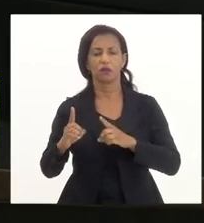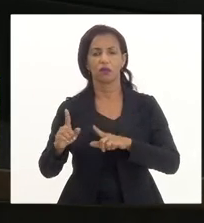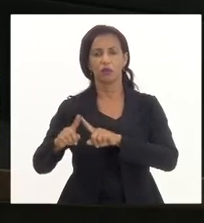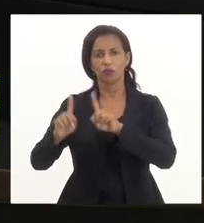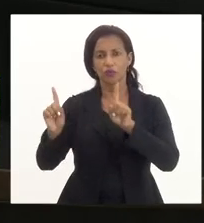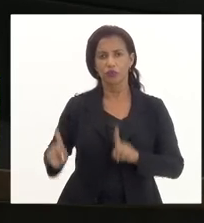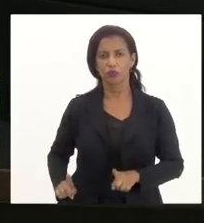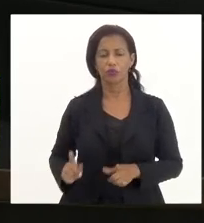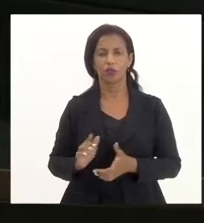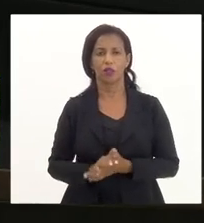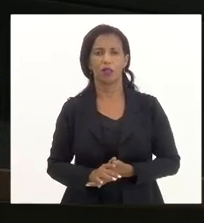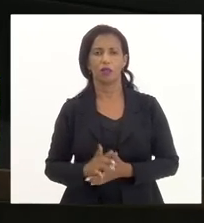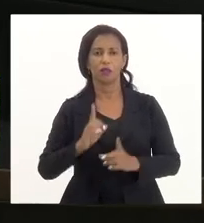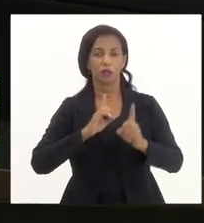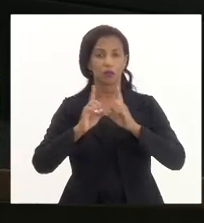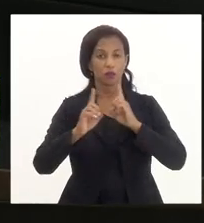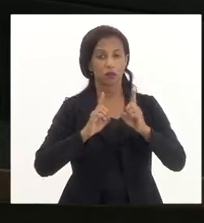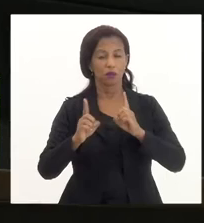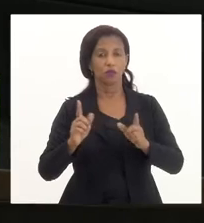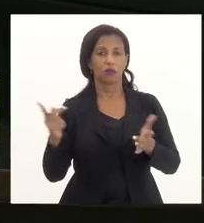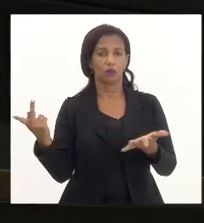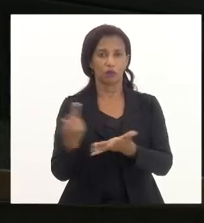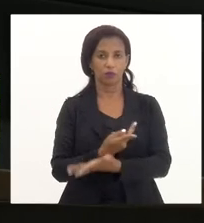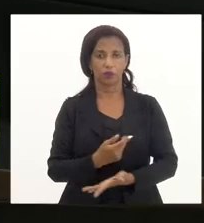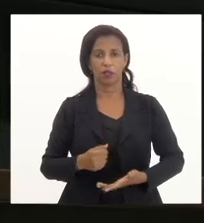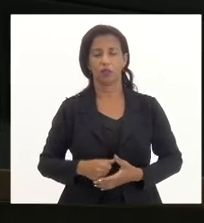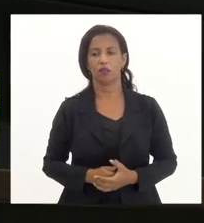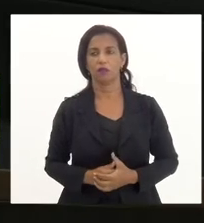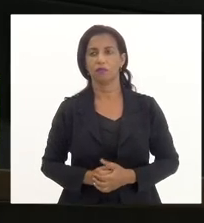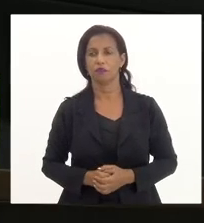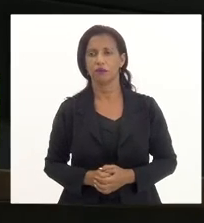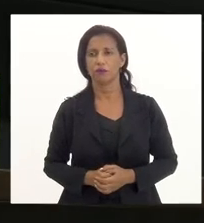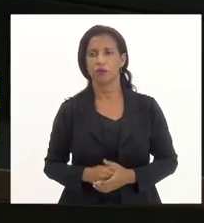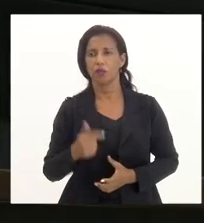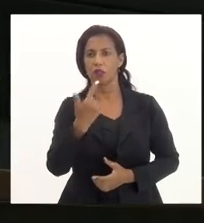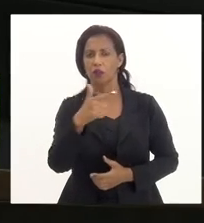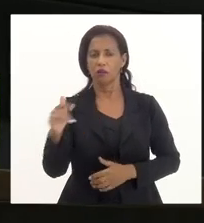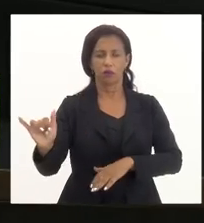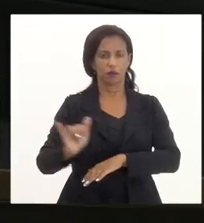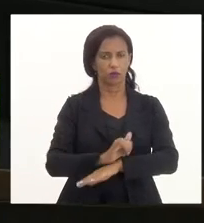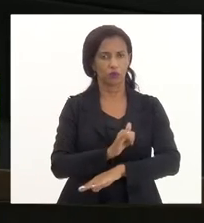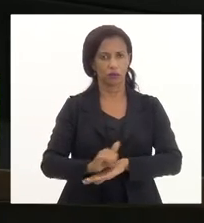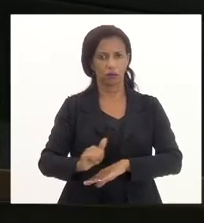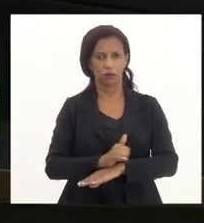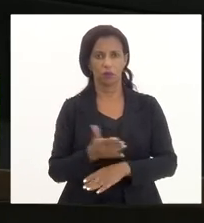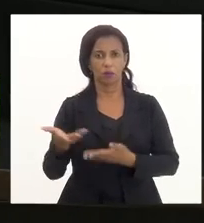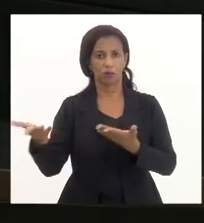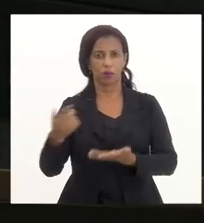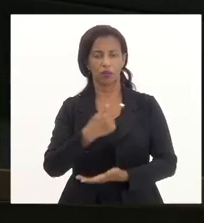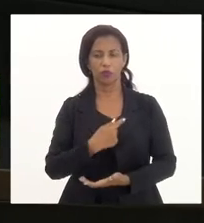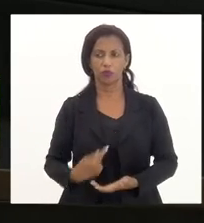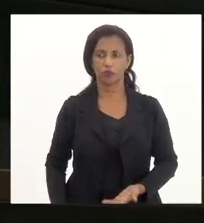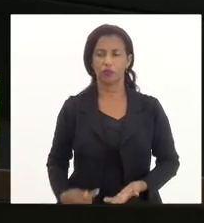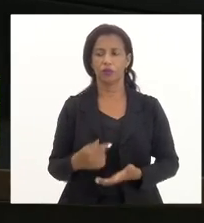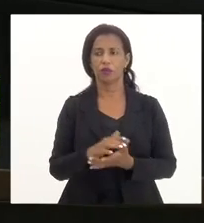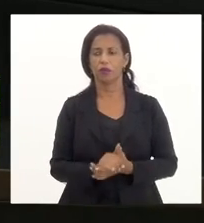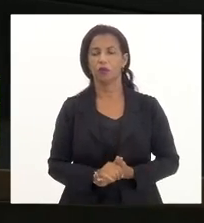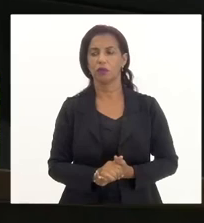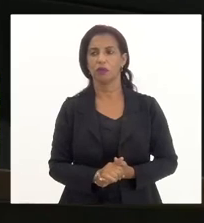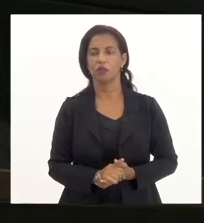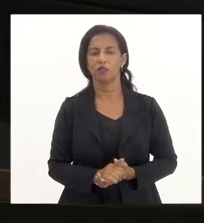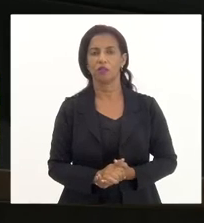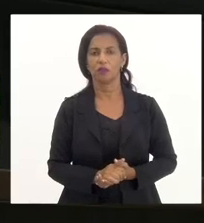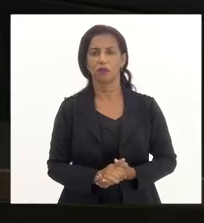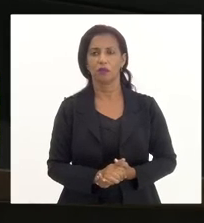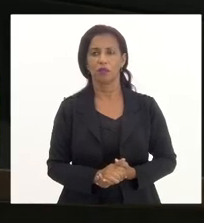servidores também que essa discussão se faça então não houve estratégia por parte do governo para a